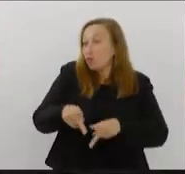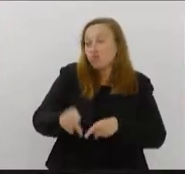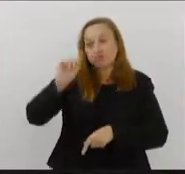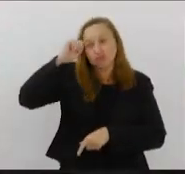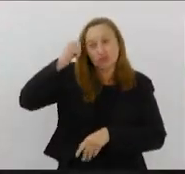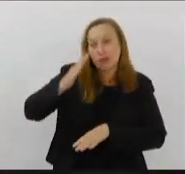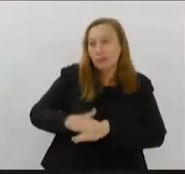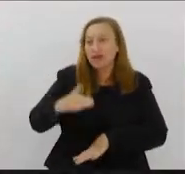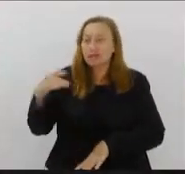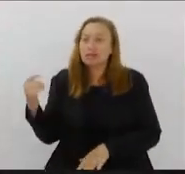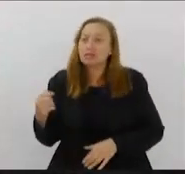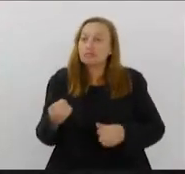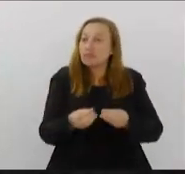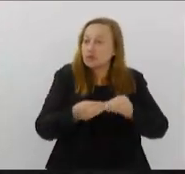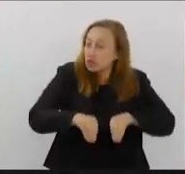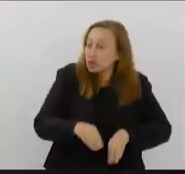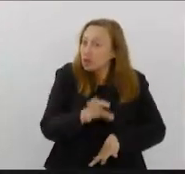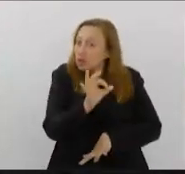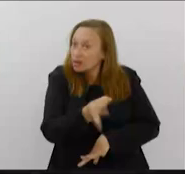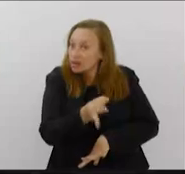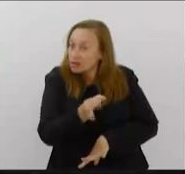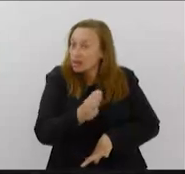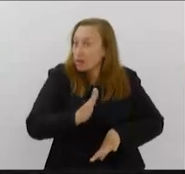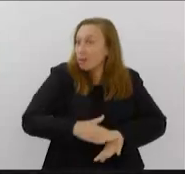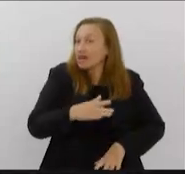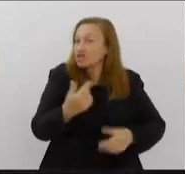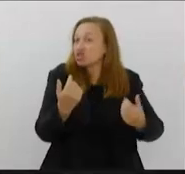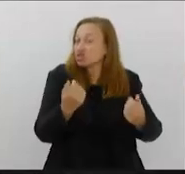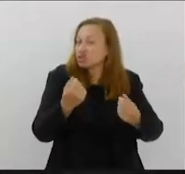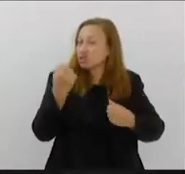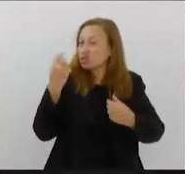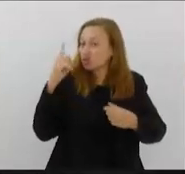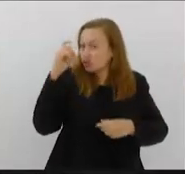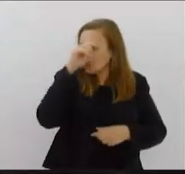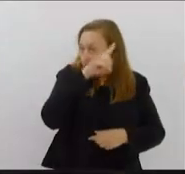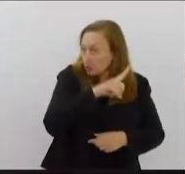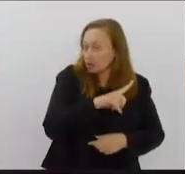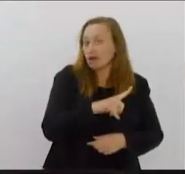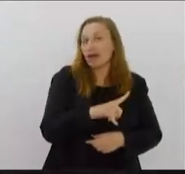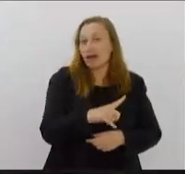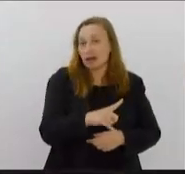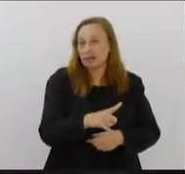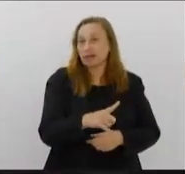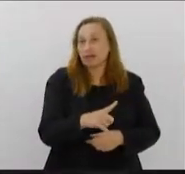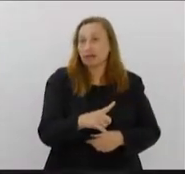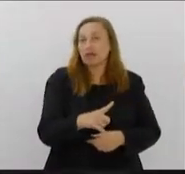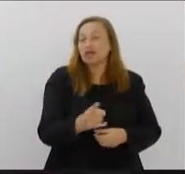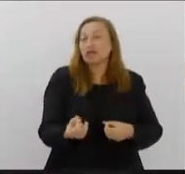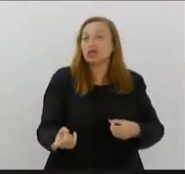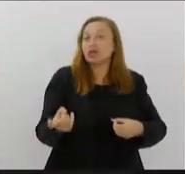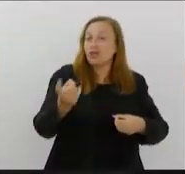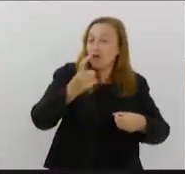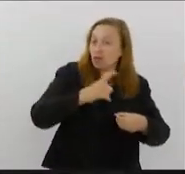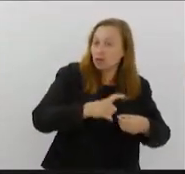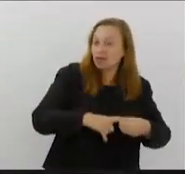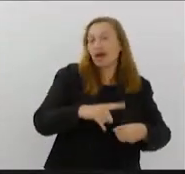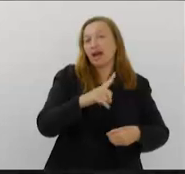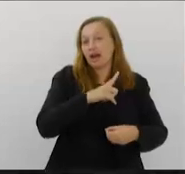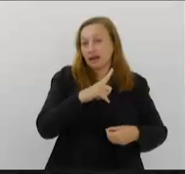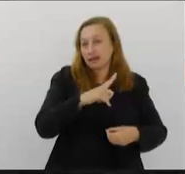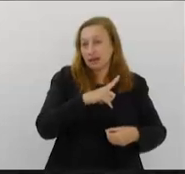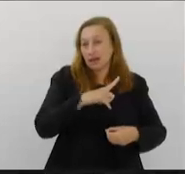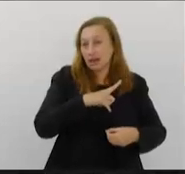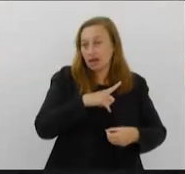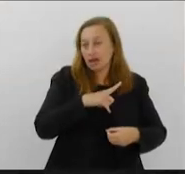mais atingida, é aquela que tem, de fato, mais dificuldades de recuperar o patrimônio perdido ou o espaço,